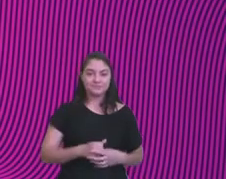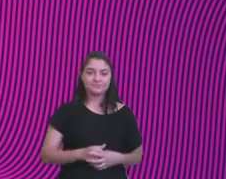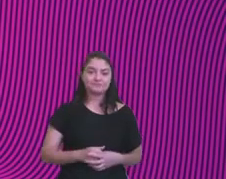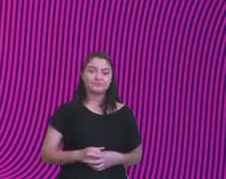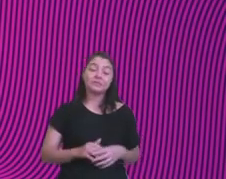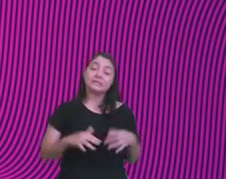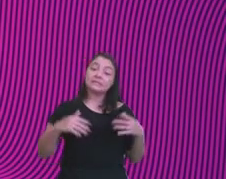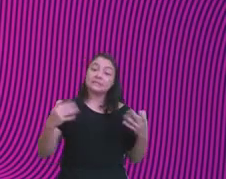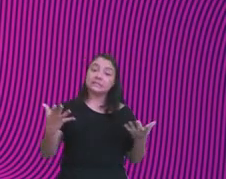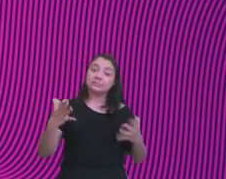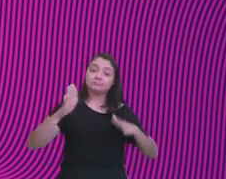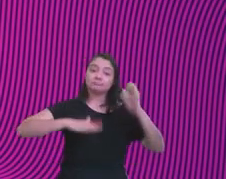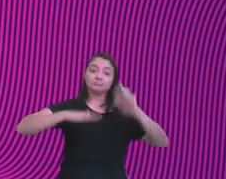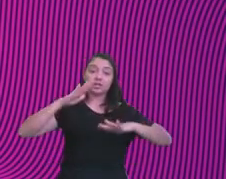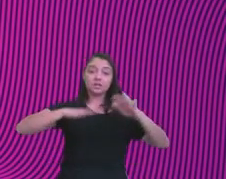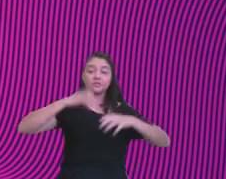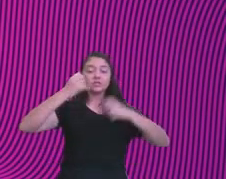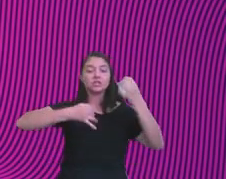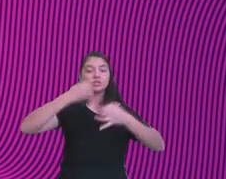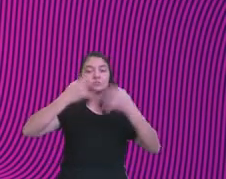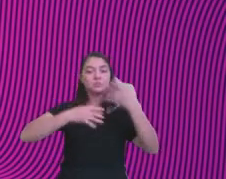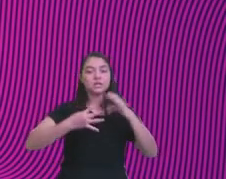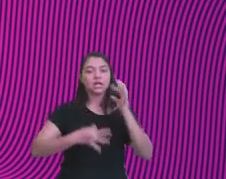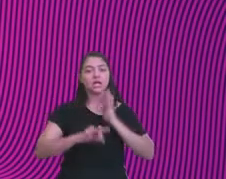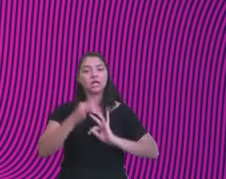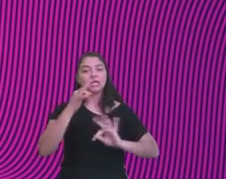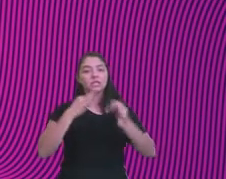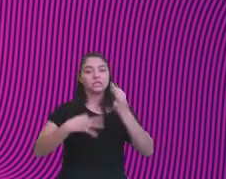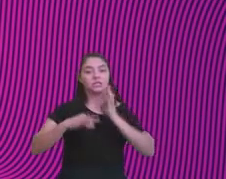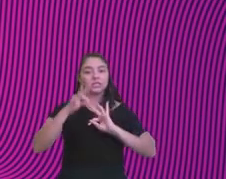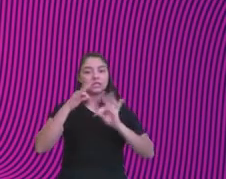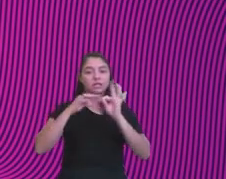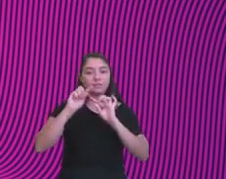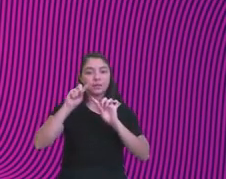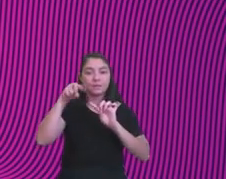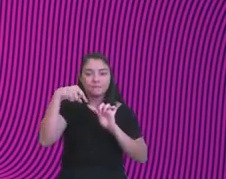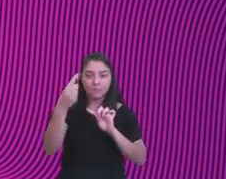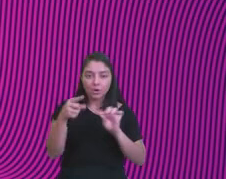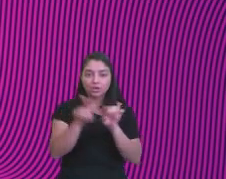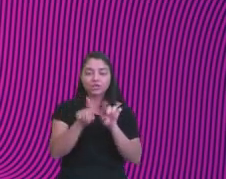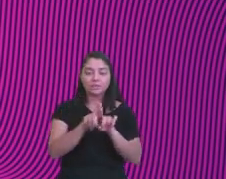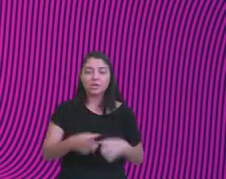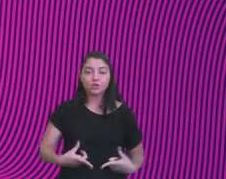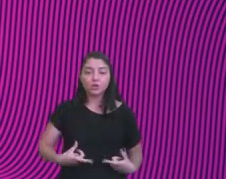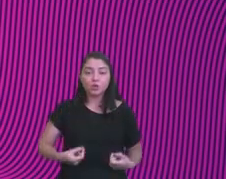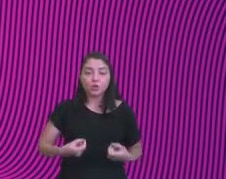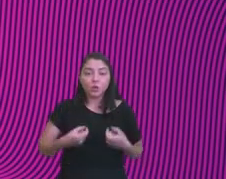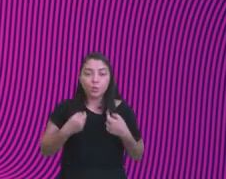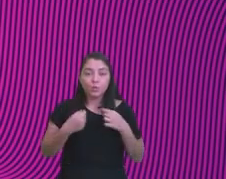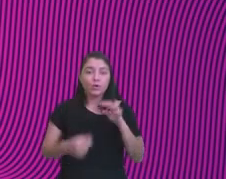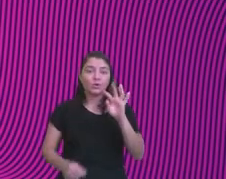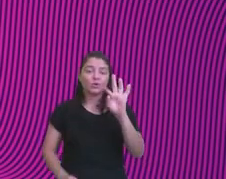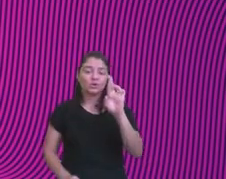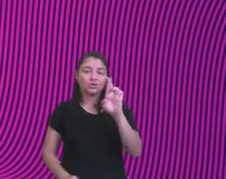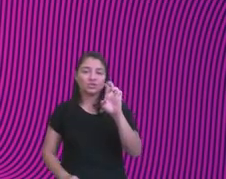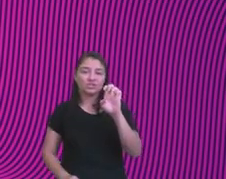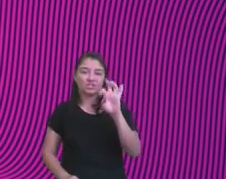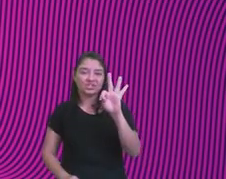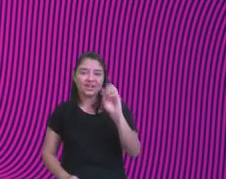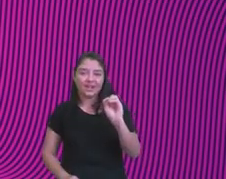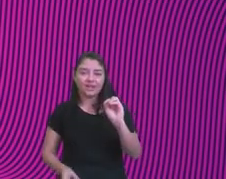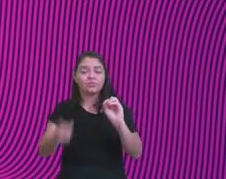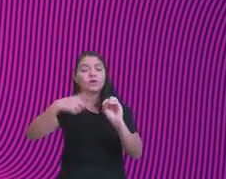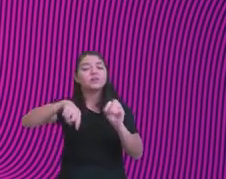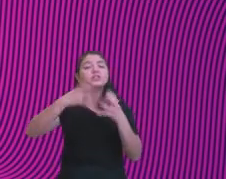fala em avaliação pós-tratamento neoadjuvante de tumor de reto, o que a gente quer ver é aquele tumor,